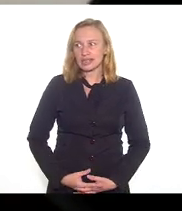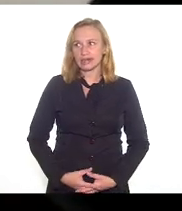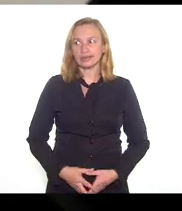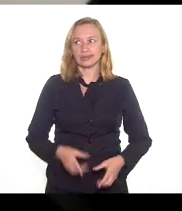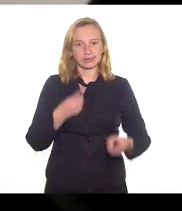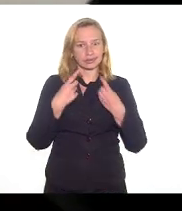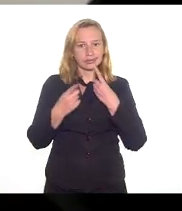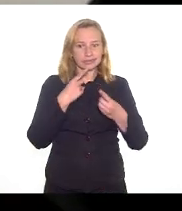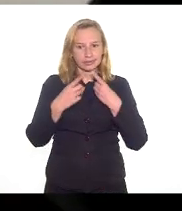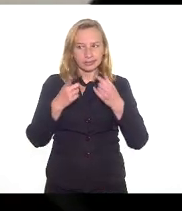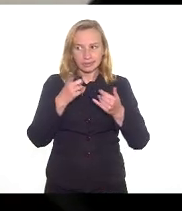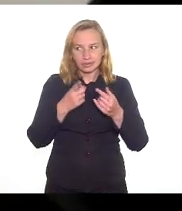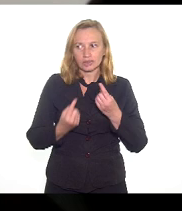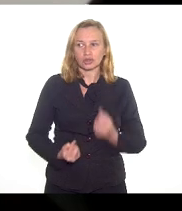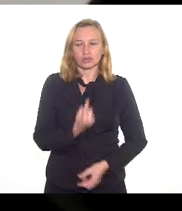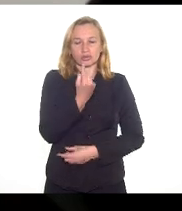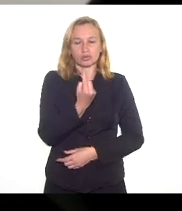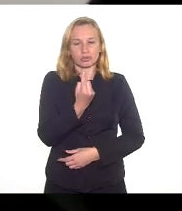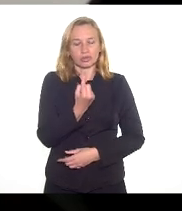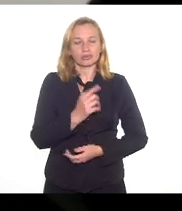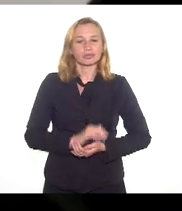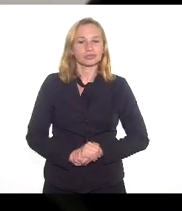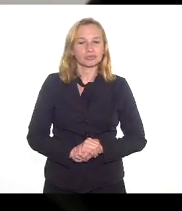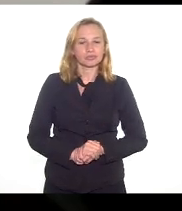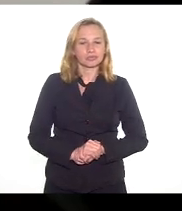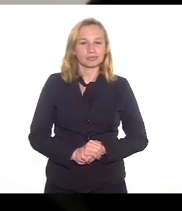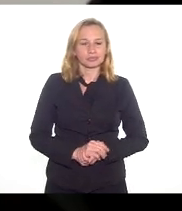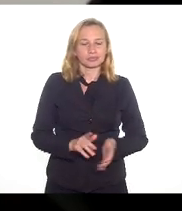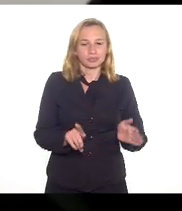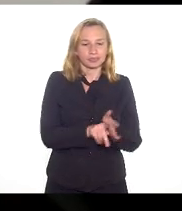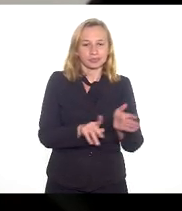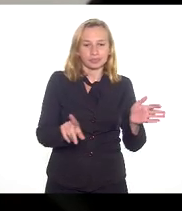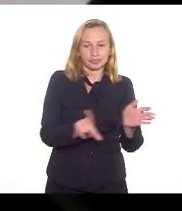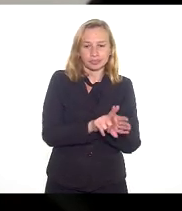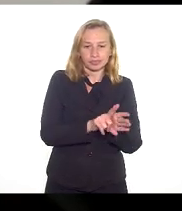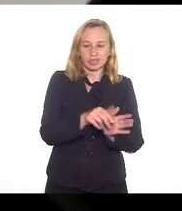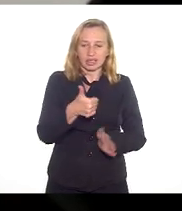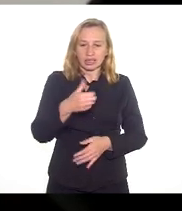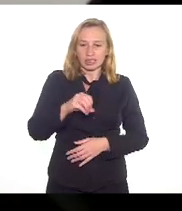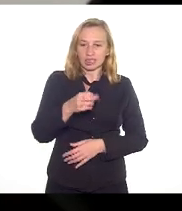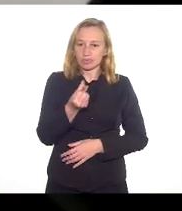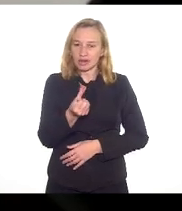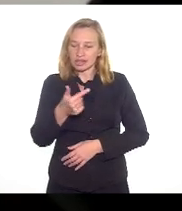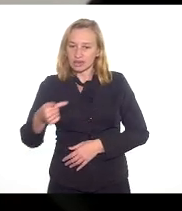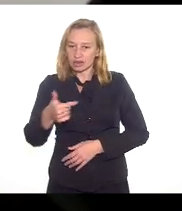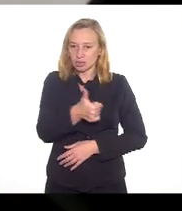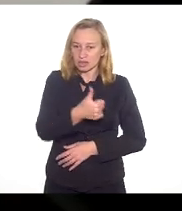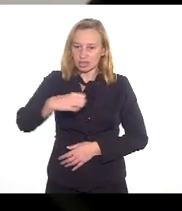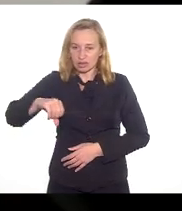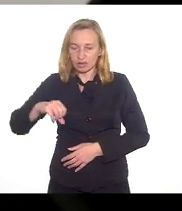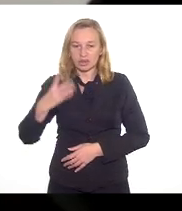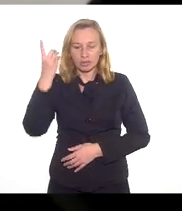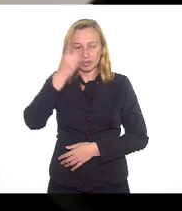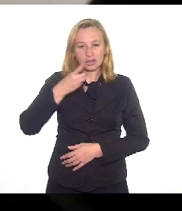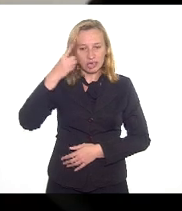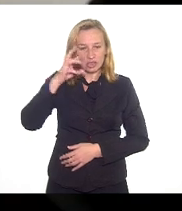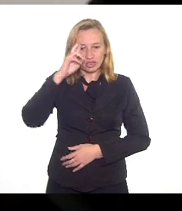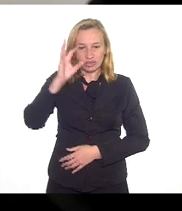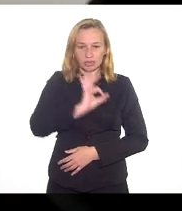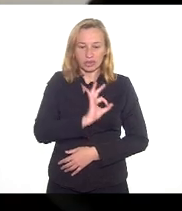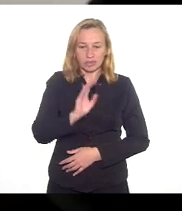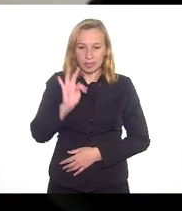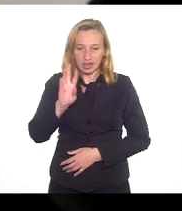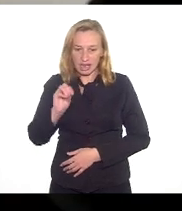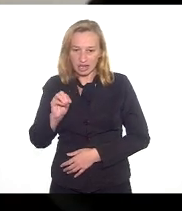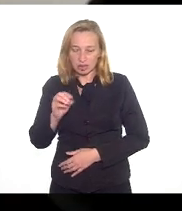Anuncio, em regime de urgência e discussão única, projeto de lei 1067 de 19, de autoria do deputado subtenente Bernardo, que